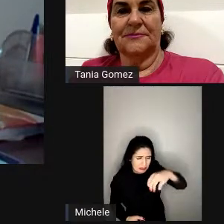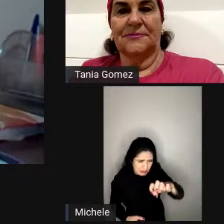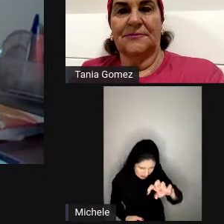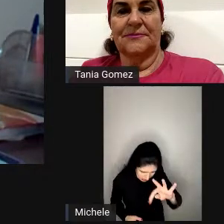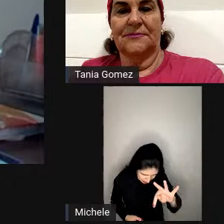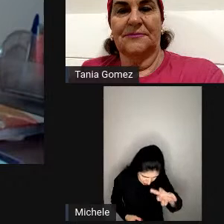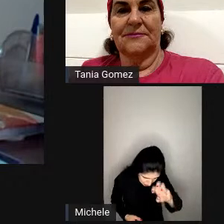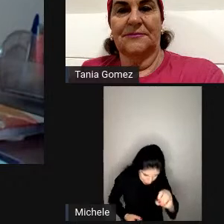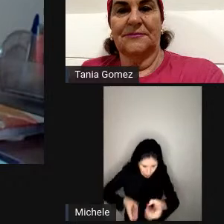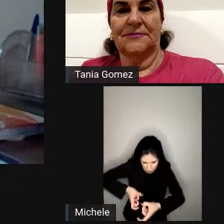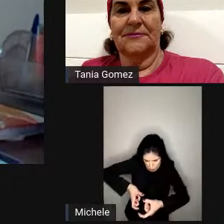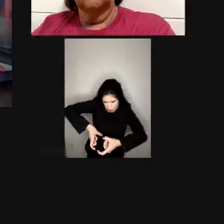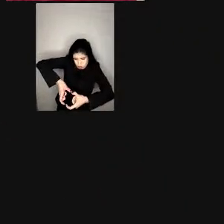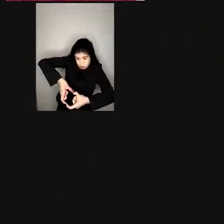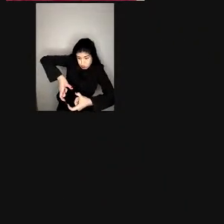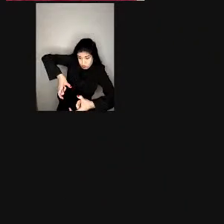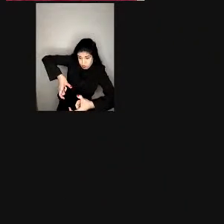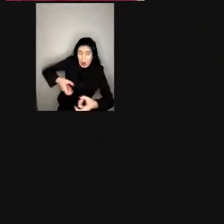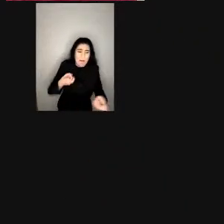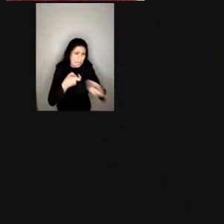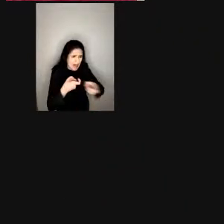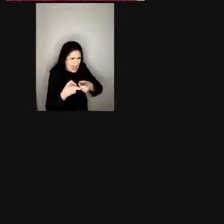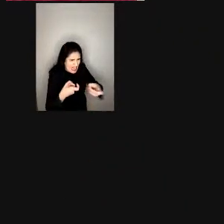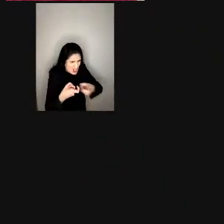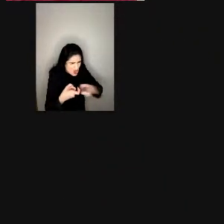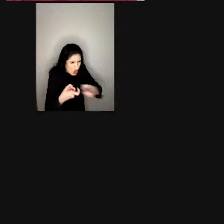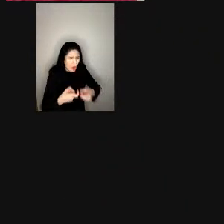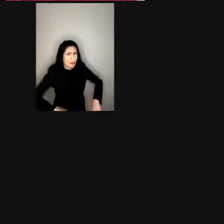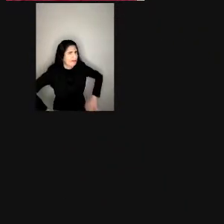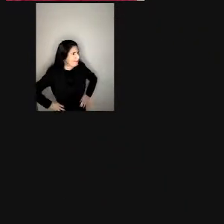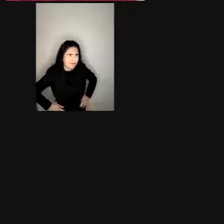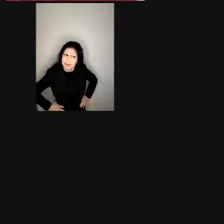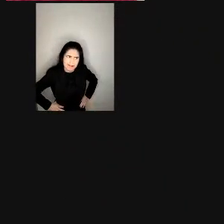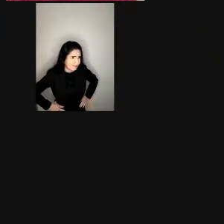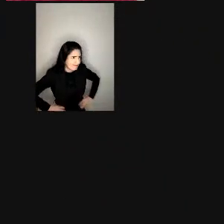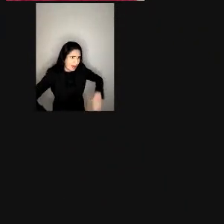levei um monte de bronca e comecei o tratamento.